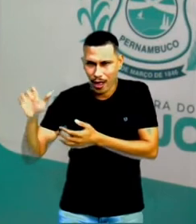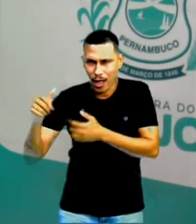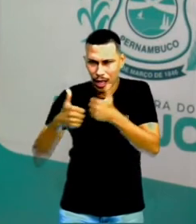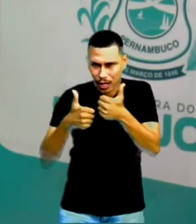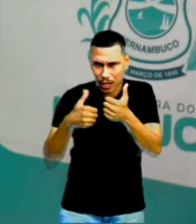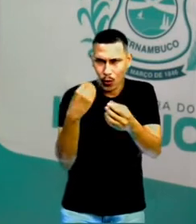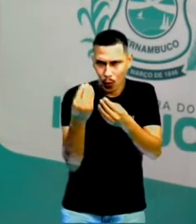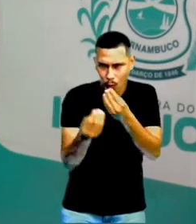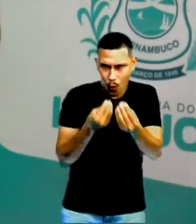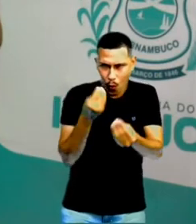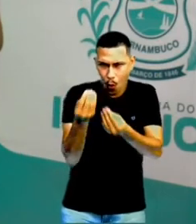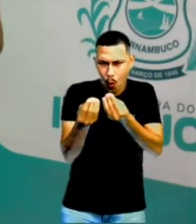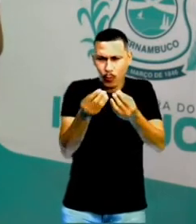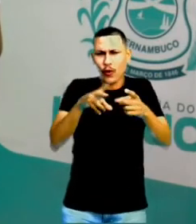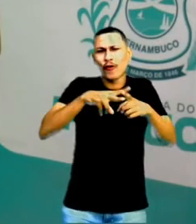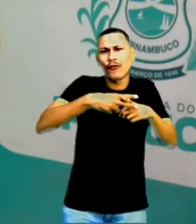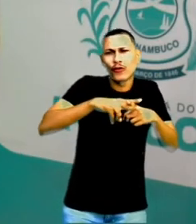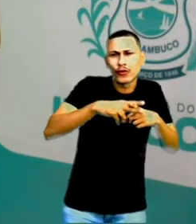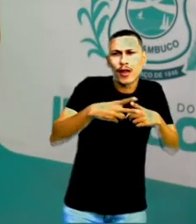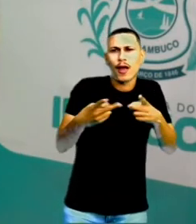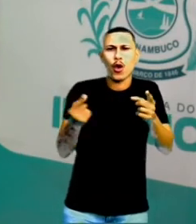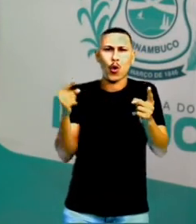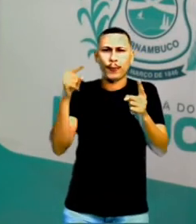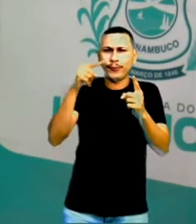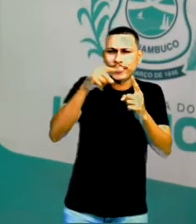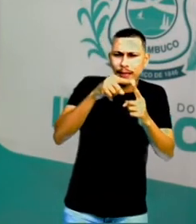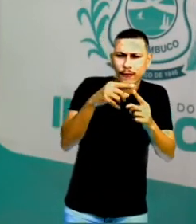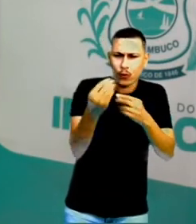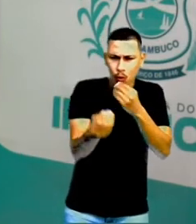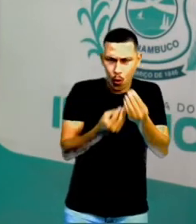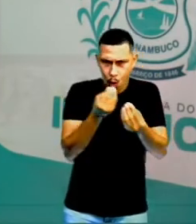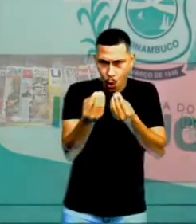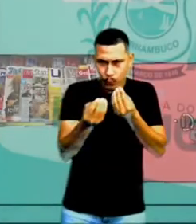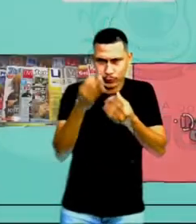uma. Qual a sua função? Vamos lá?